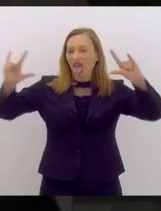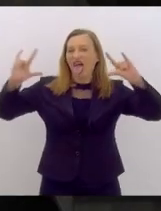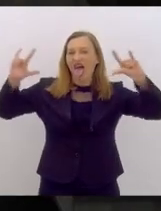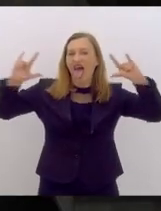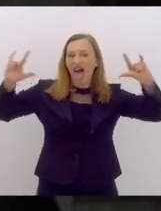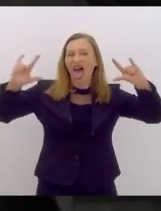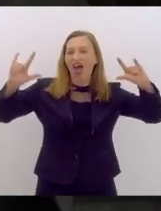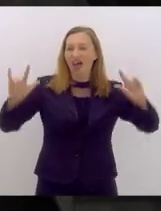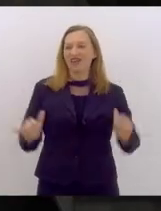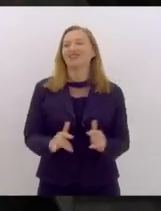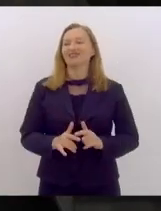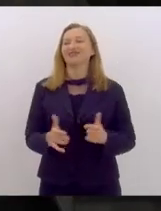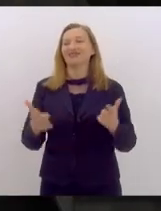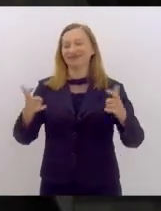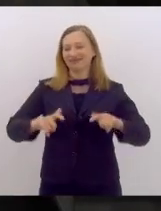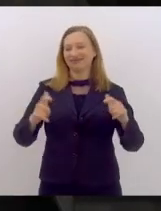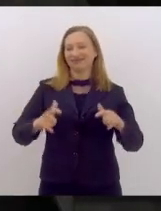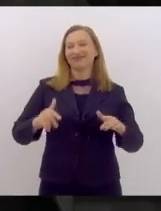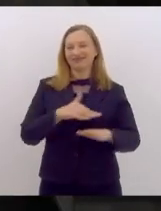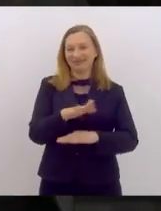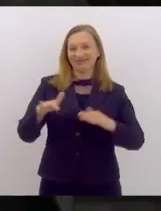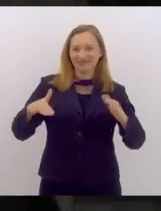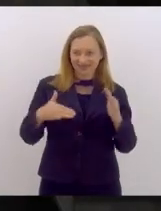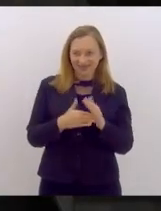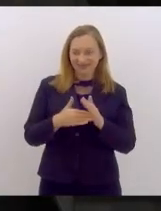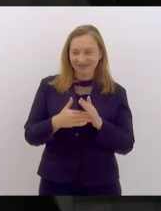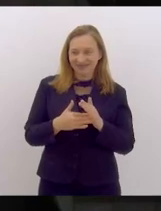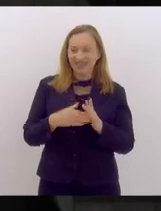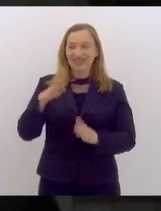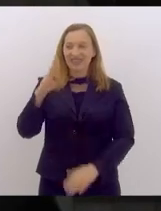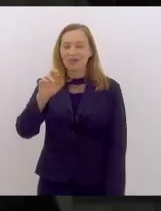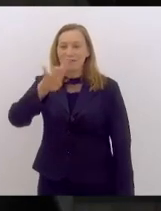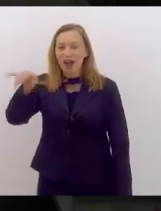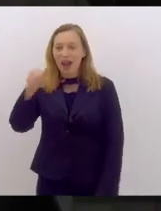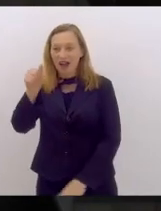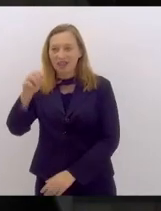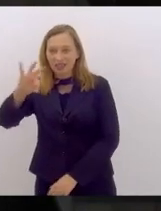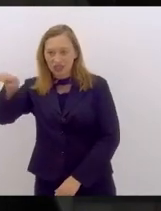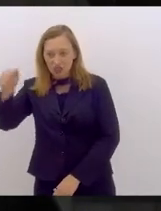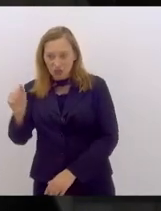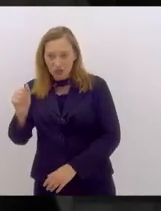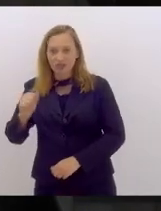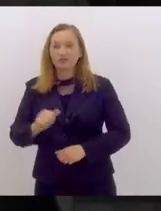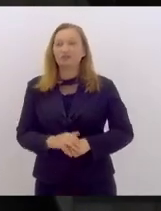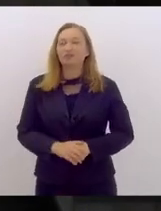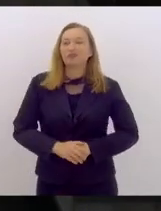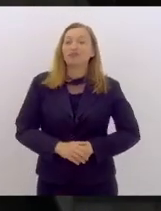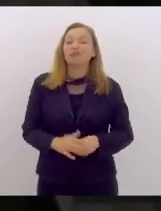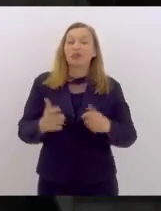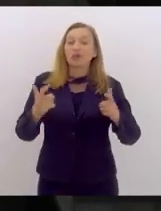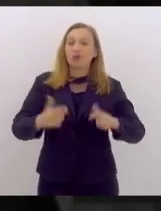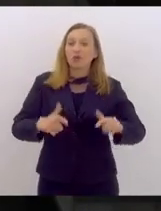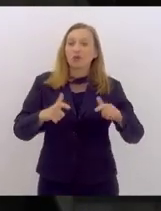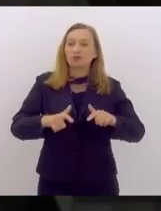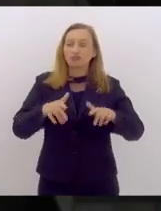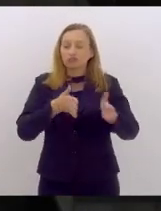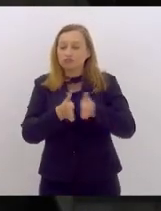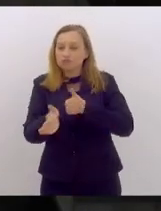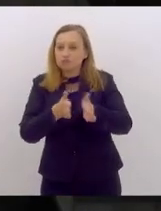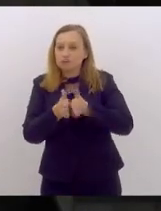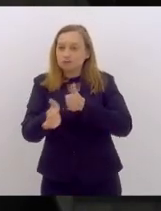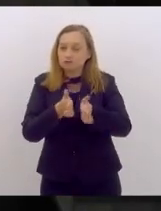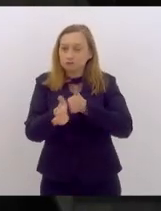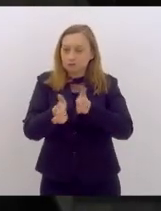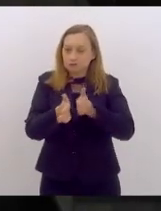naquela região toda da Barra da Tijuca e vargens Onde usar acessos